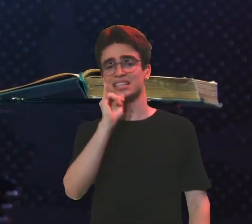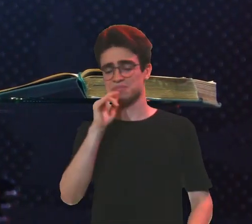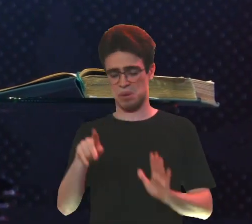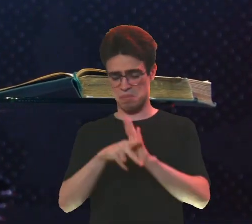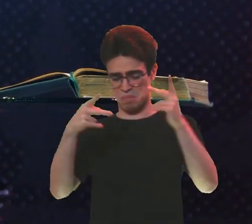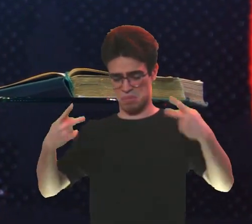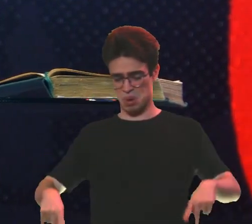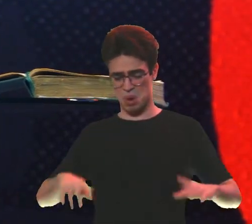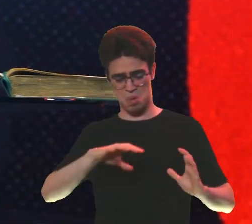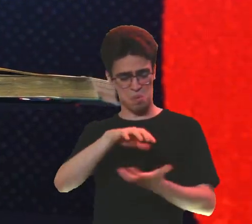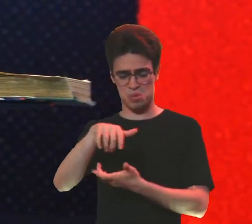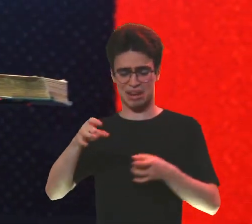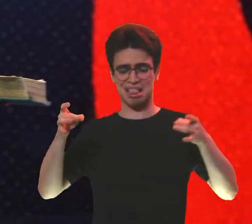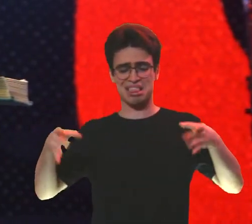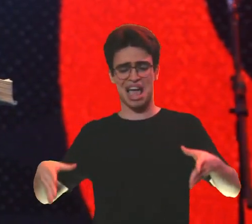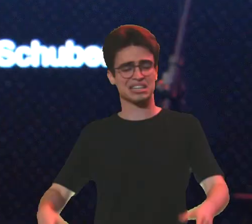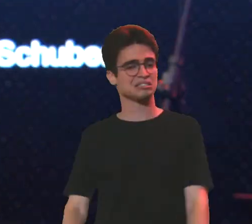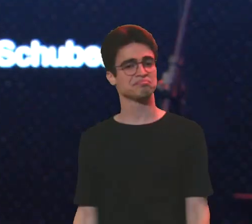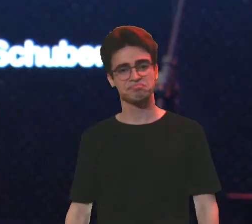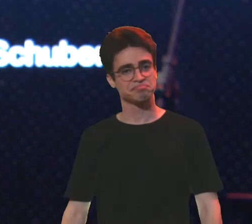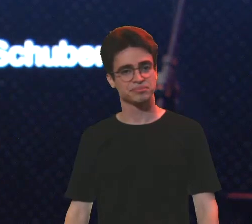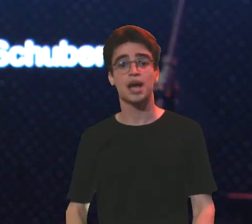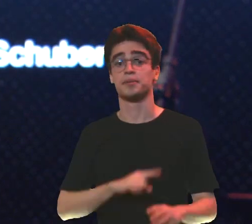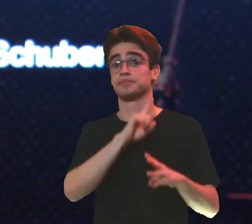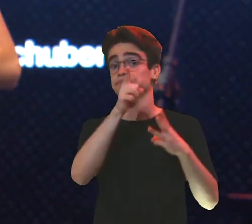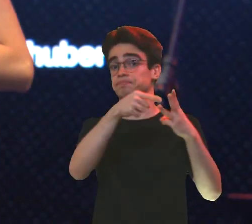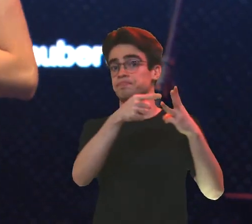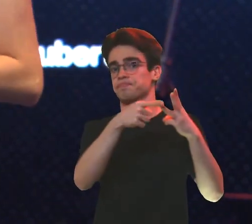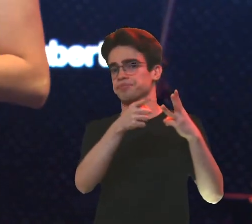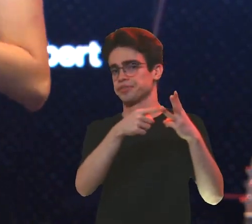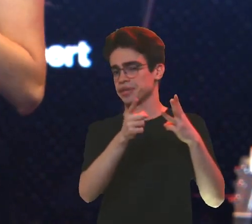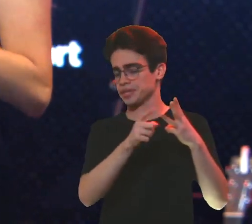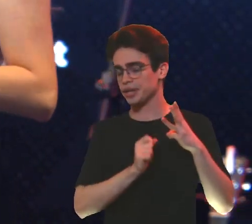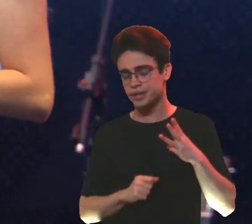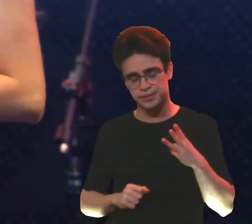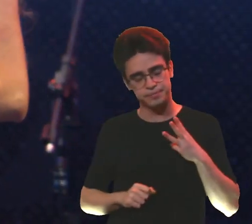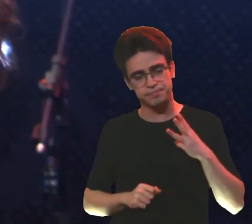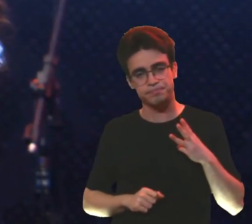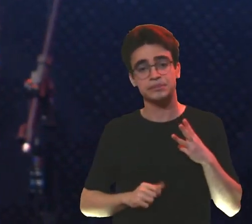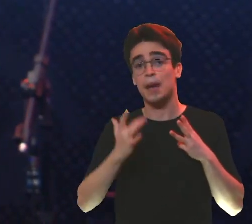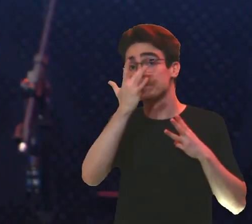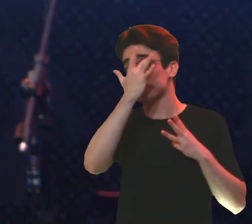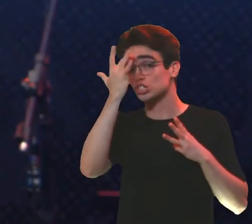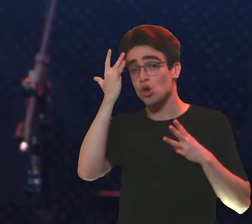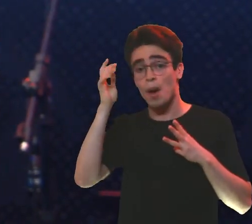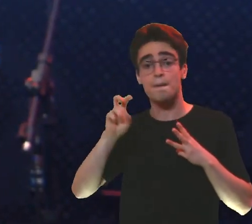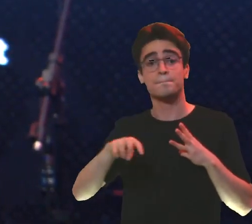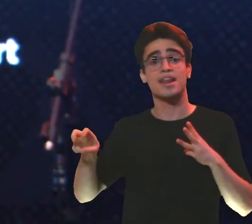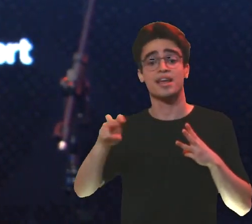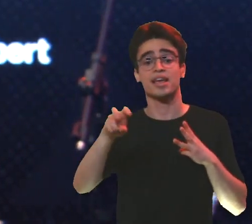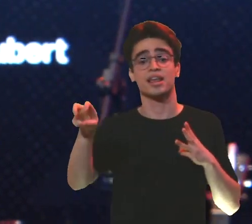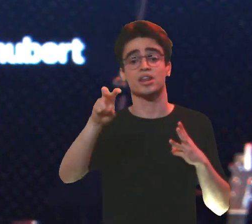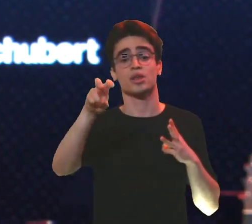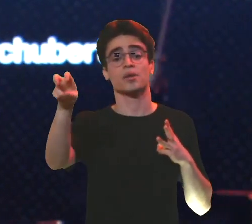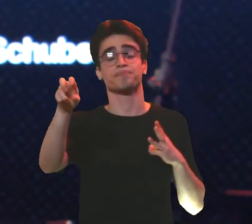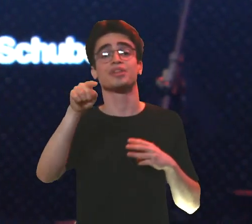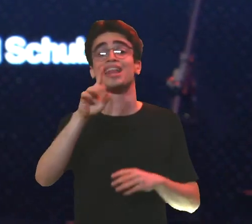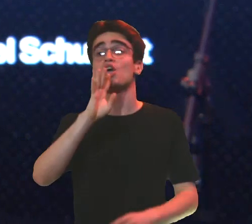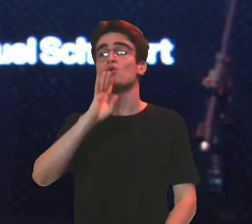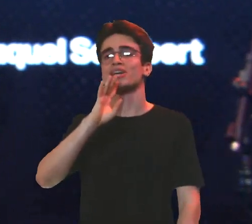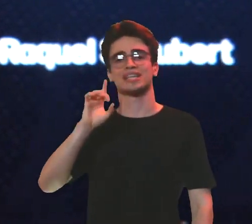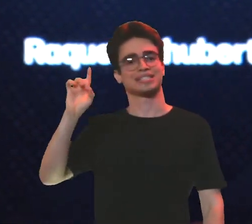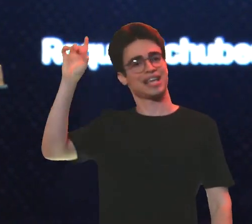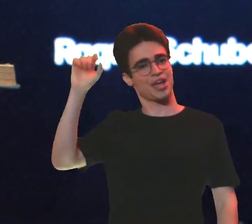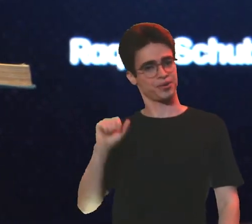desse mundo. Terceira marca de um peregrino. O peregrino conhece o seu Deus. Então o